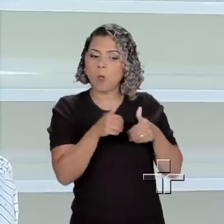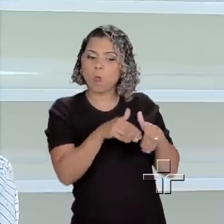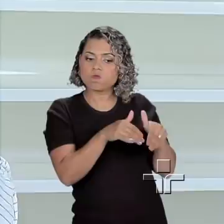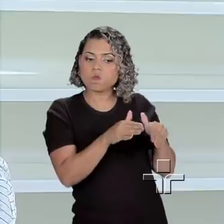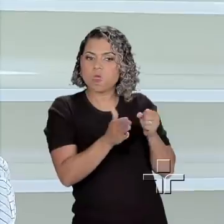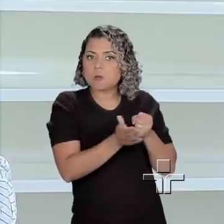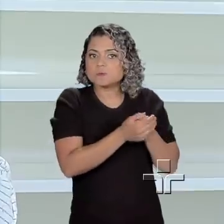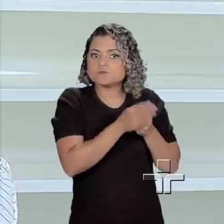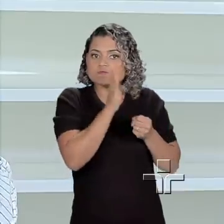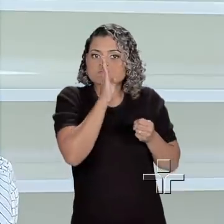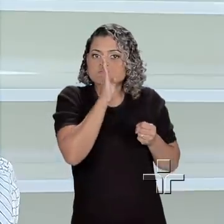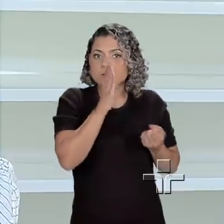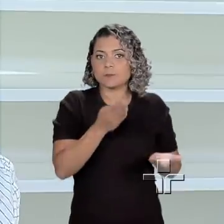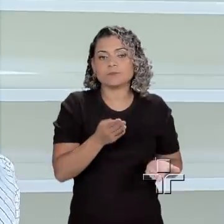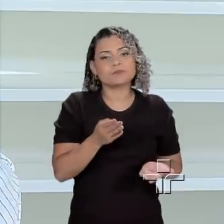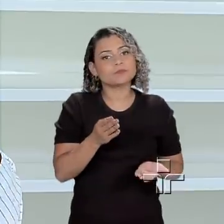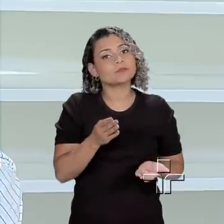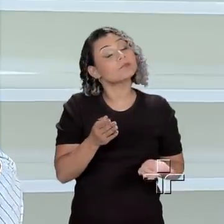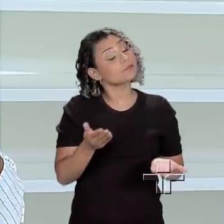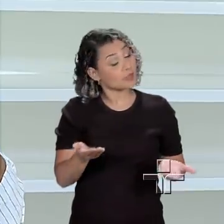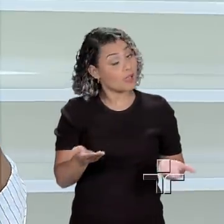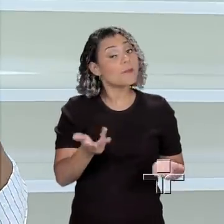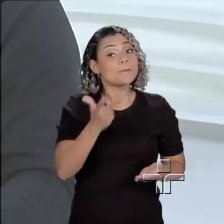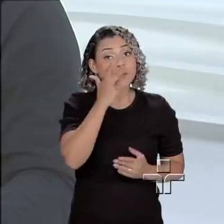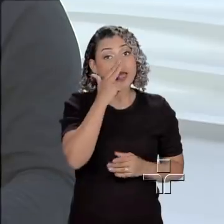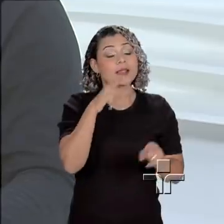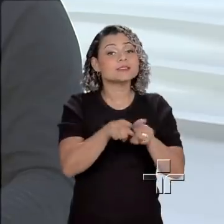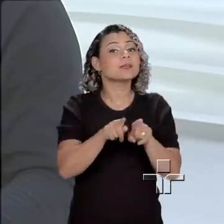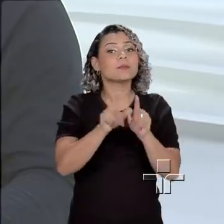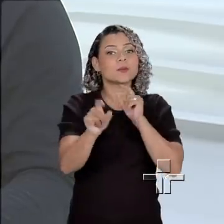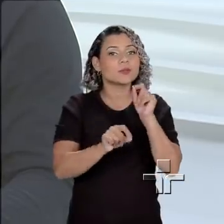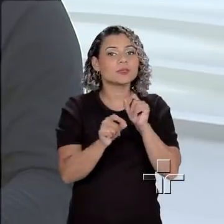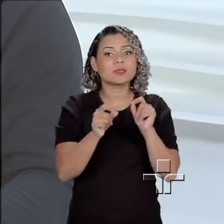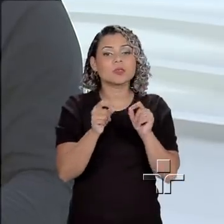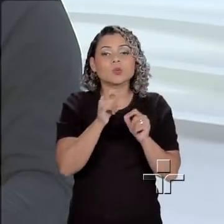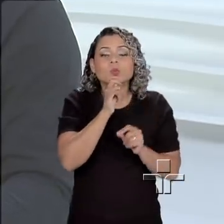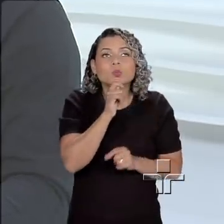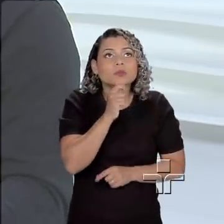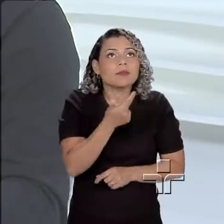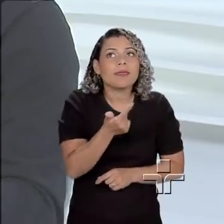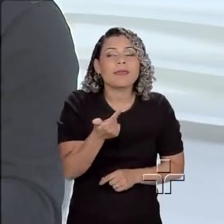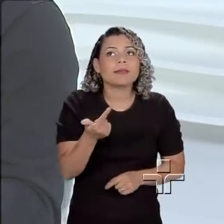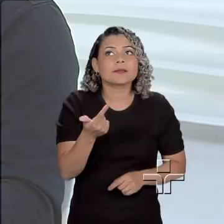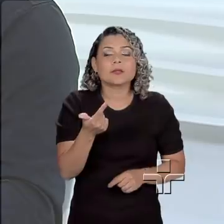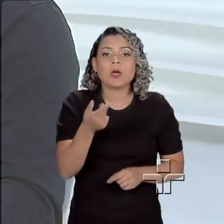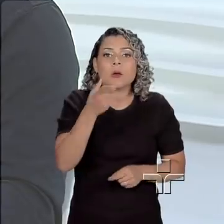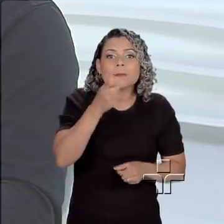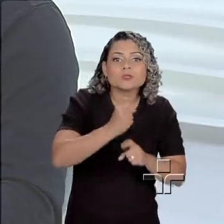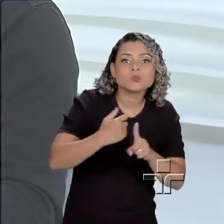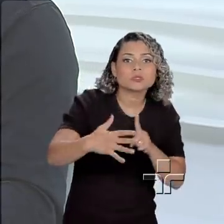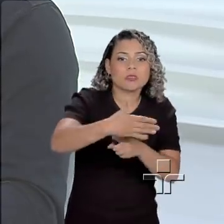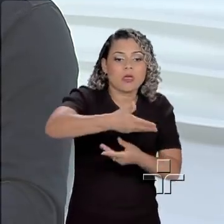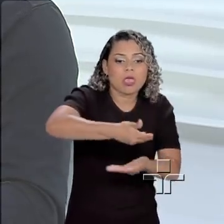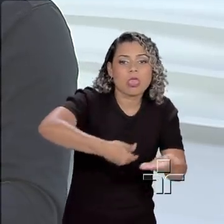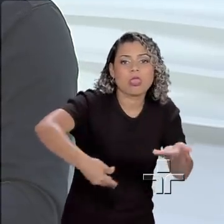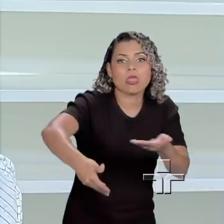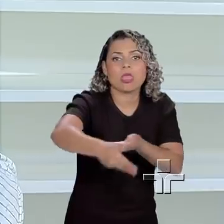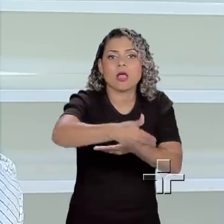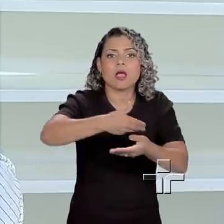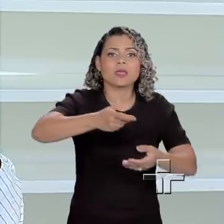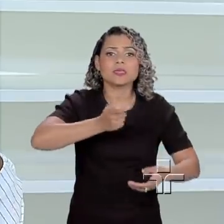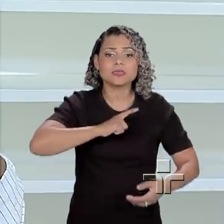muito assim, colocado do lado, ela não está produzindo uma sociedade que tem